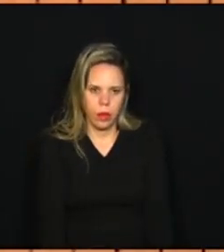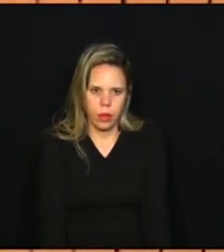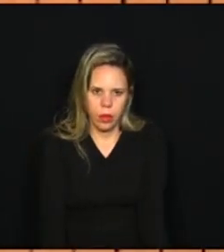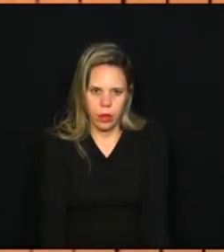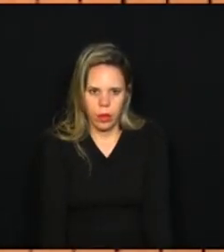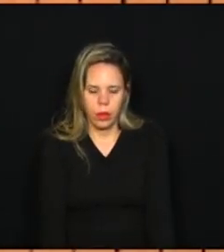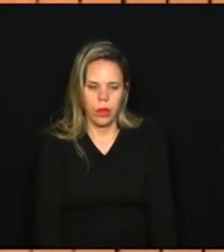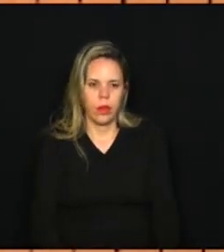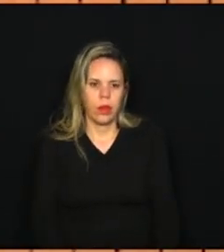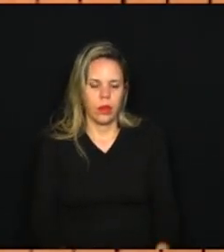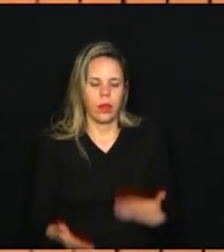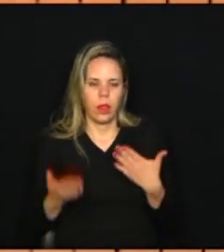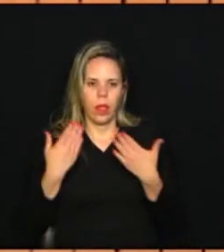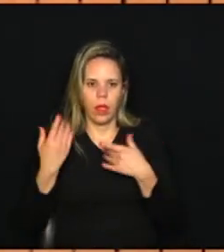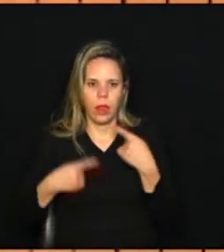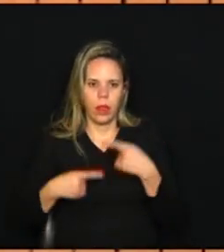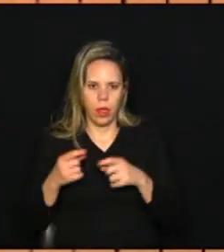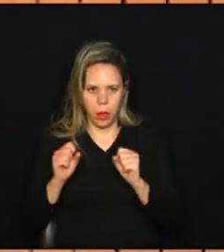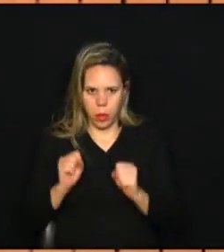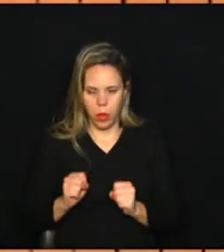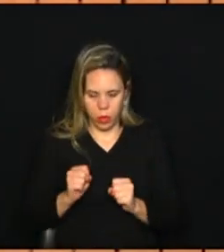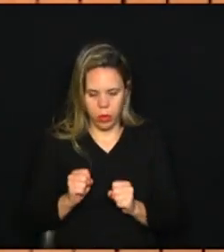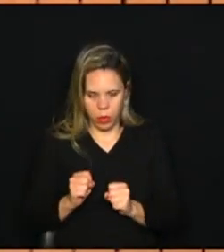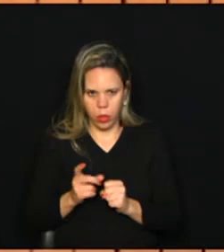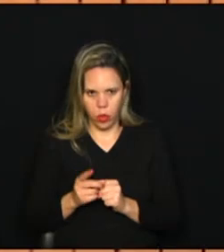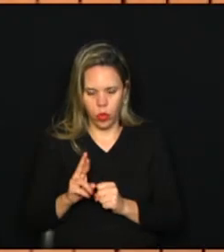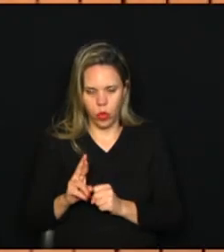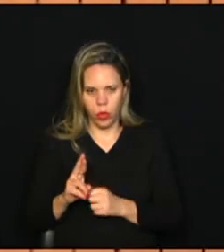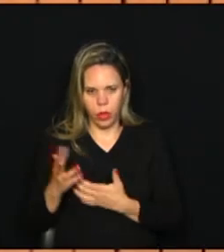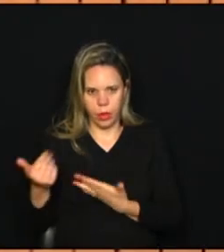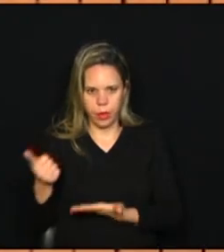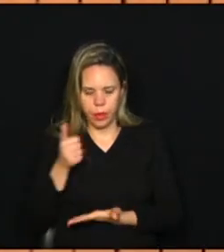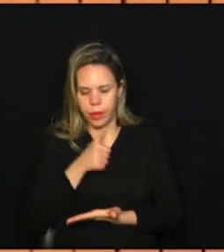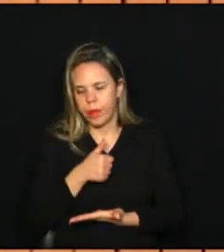sendo discutido aqui. Pode ser, doutora Juliana?